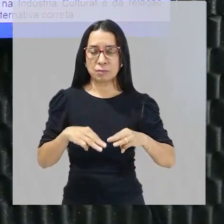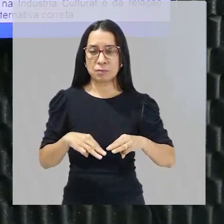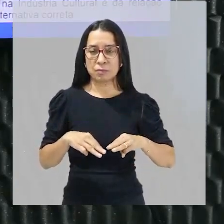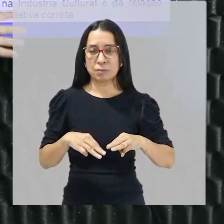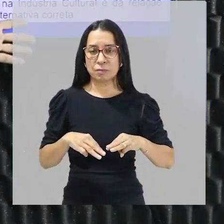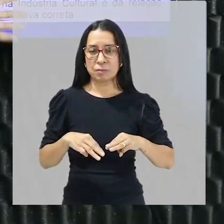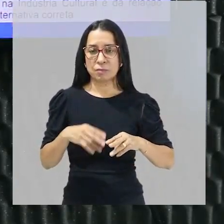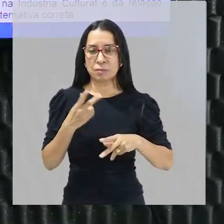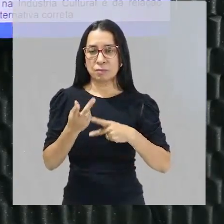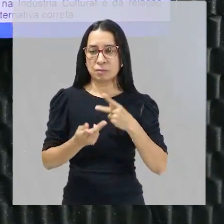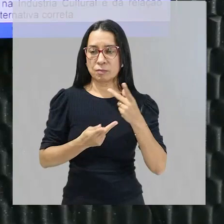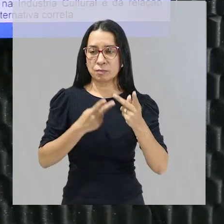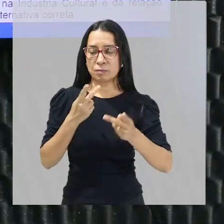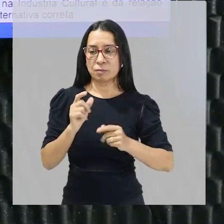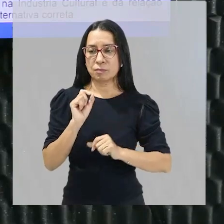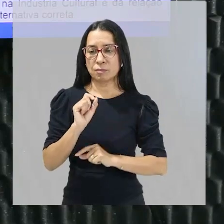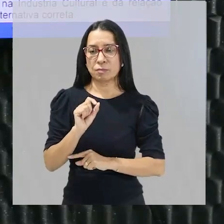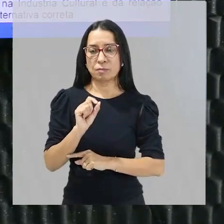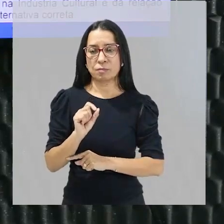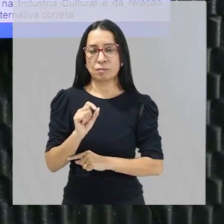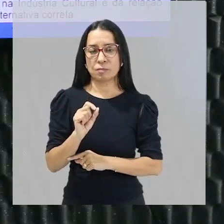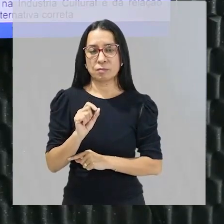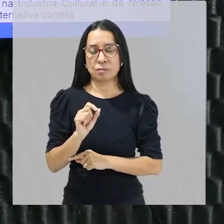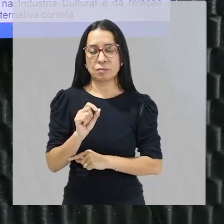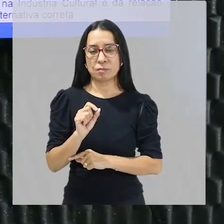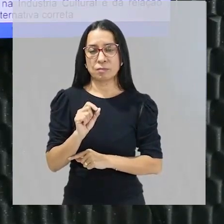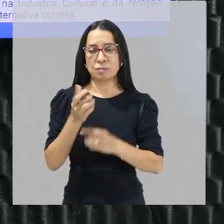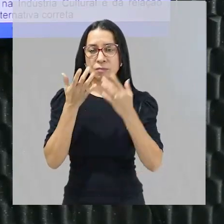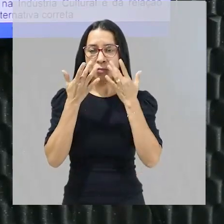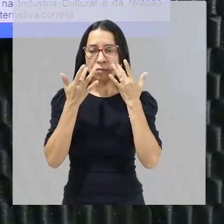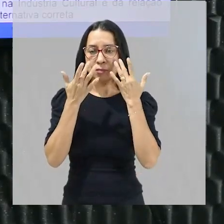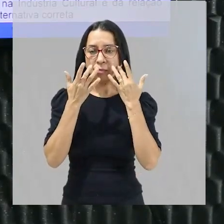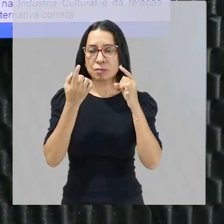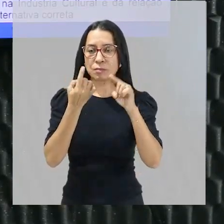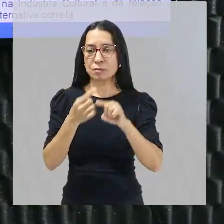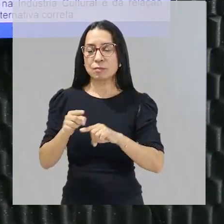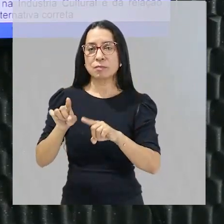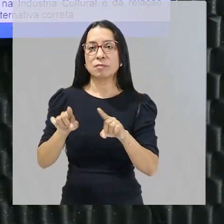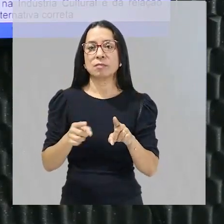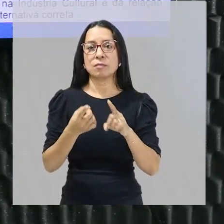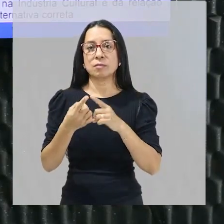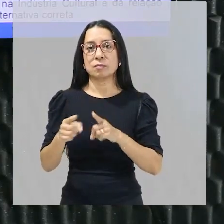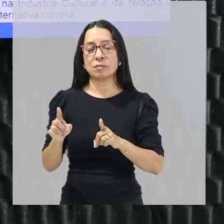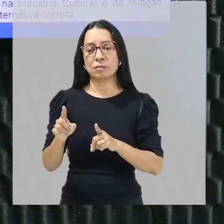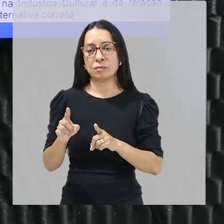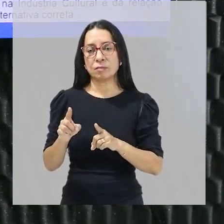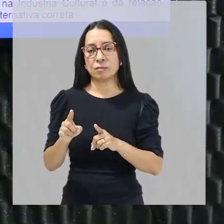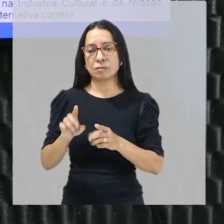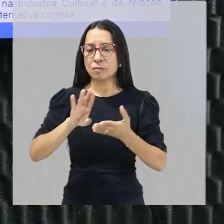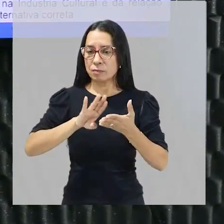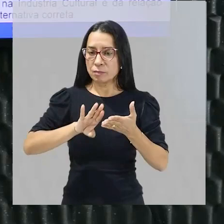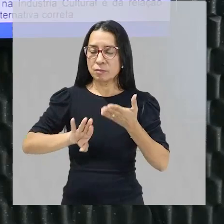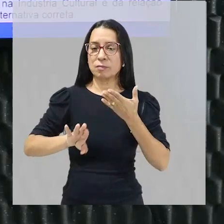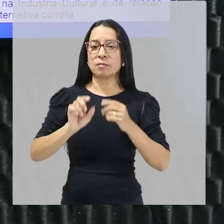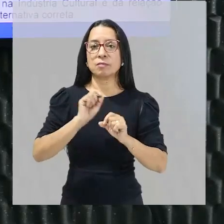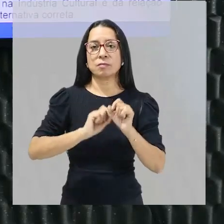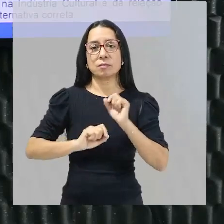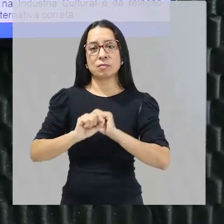já está dizendo que a arte, que a música, ela tira o nosso poder